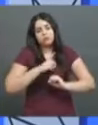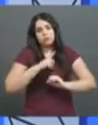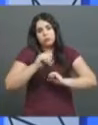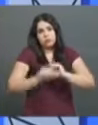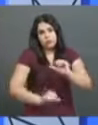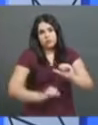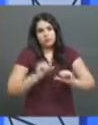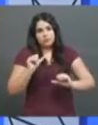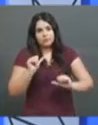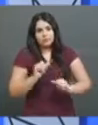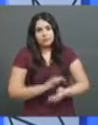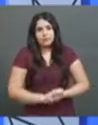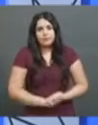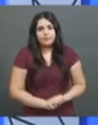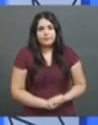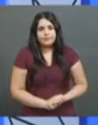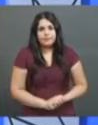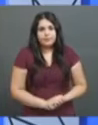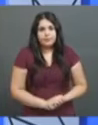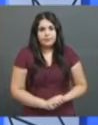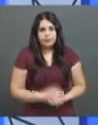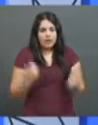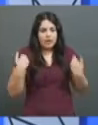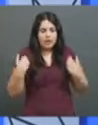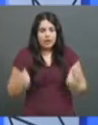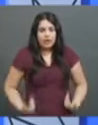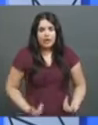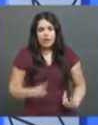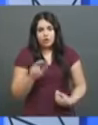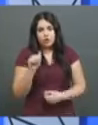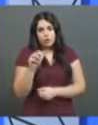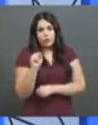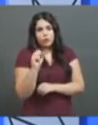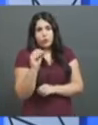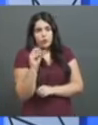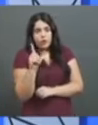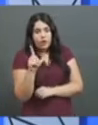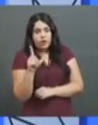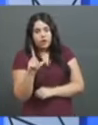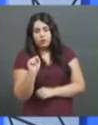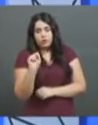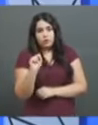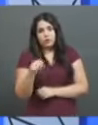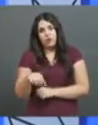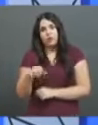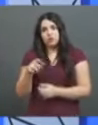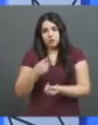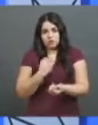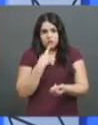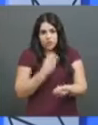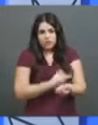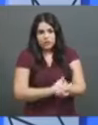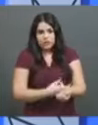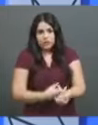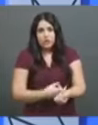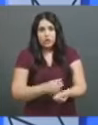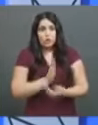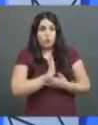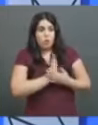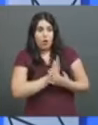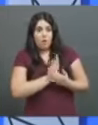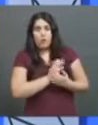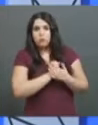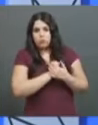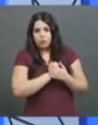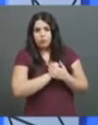alterações nos nossos vasos sanguíneos, no batimento do coração e na pressão arterial e também em algumas